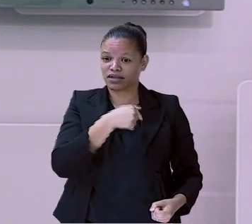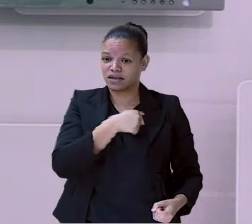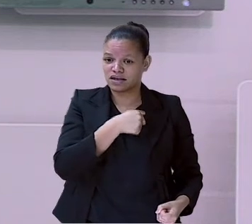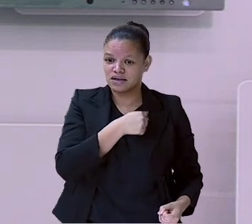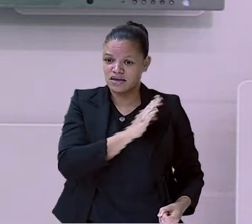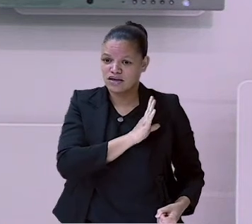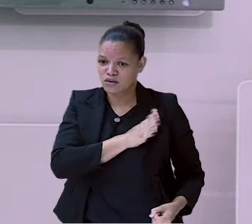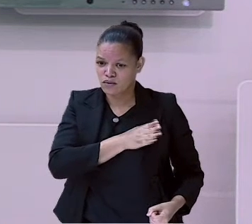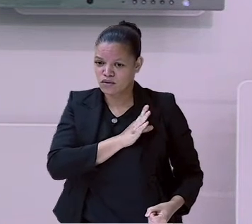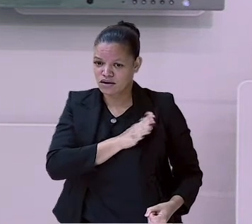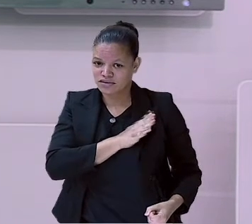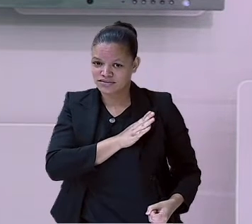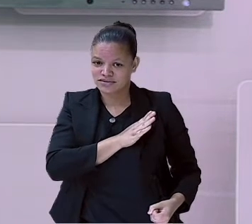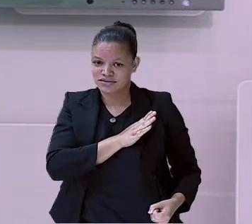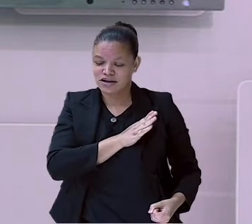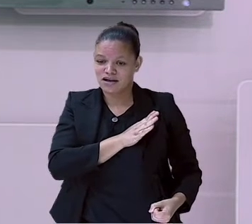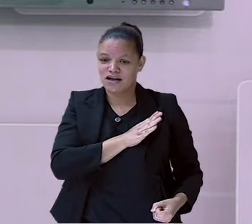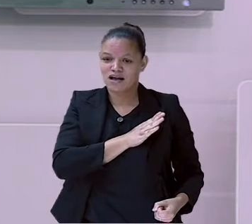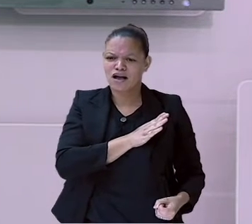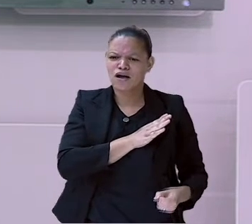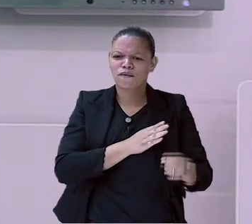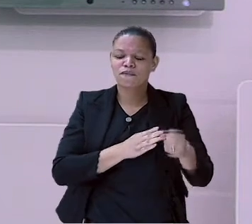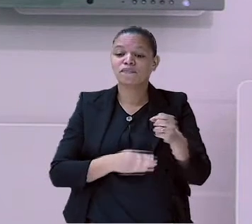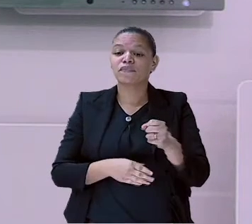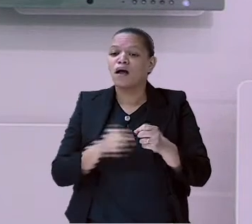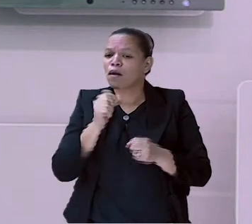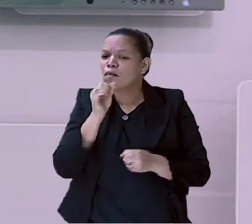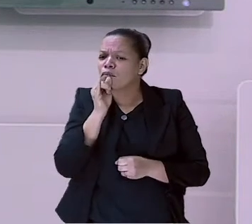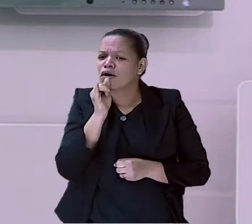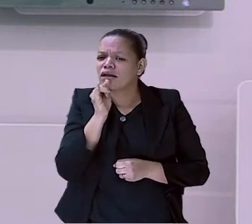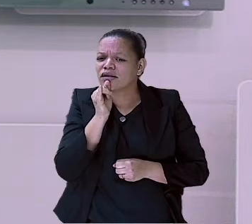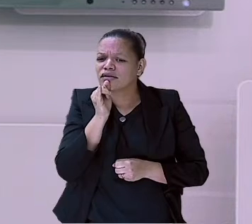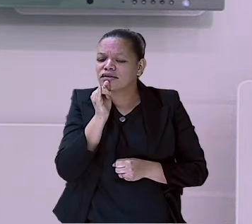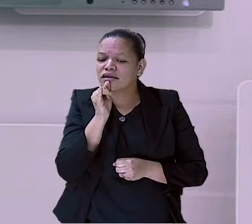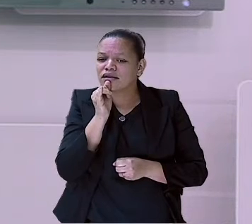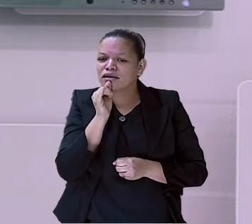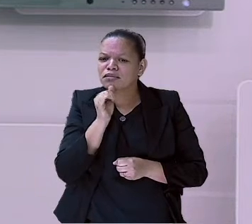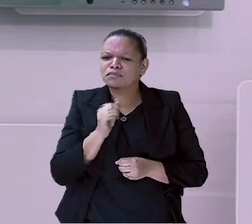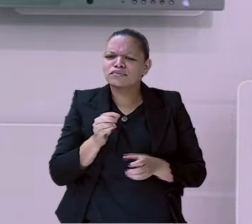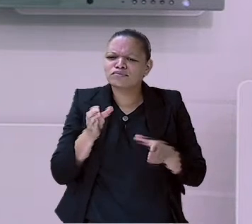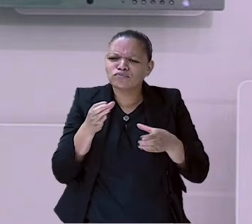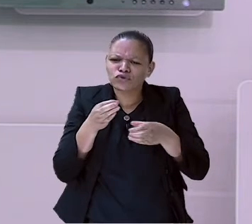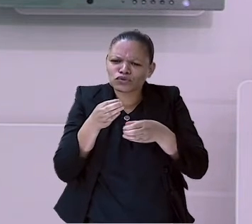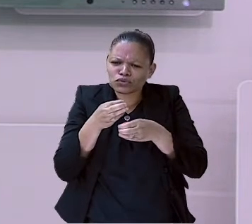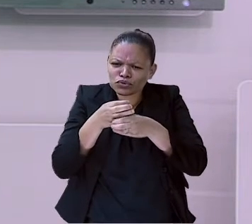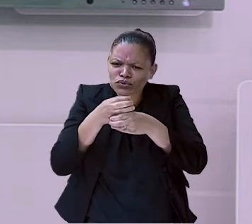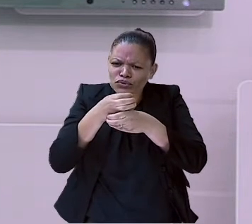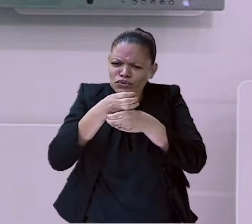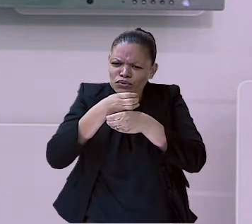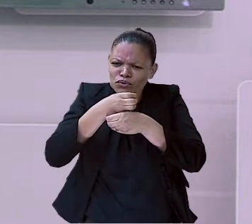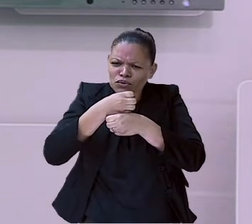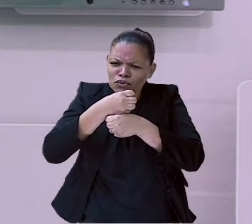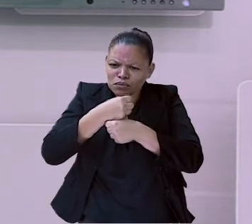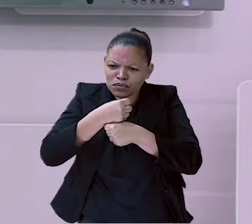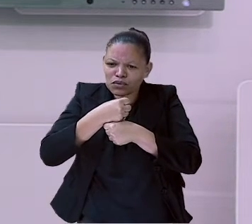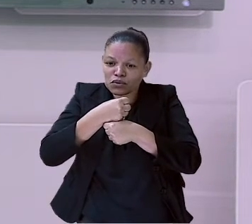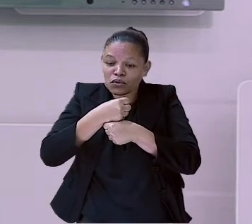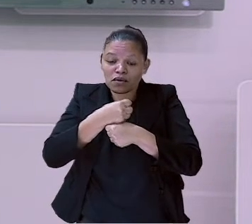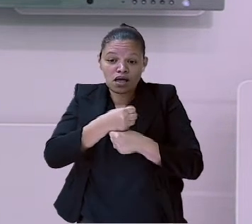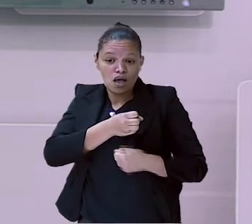ó, ela diminui. Então, quando ela diminui, o coração ele precisa de fazer muita força para passar ali, ó.